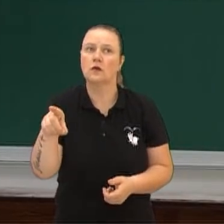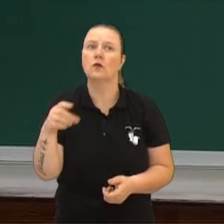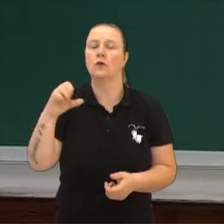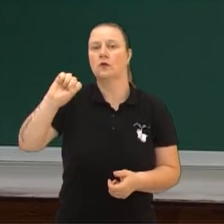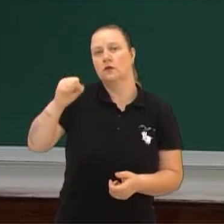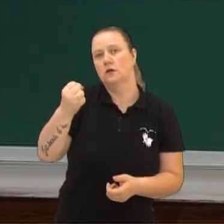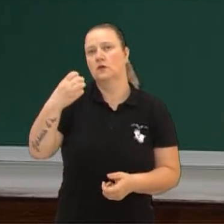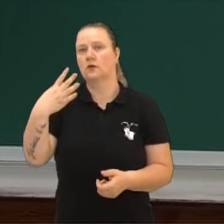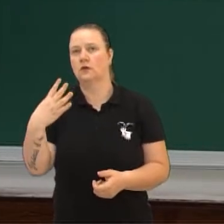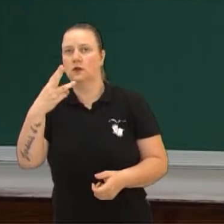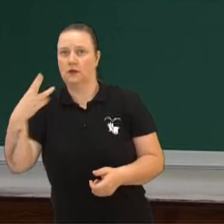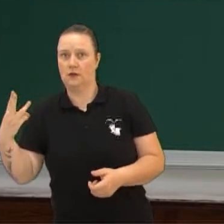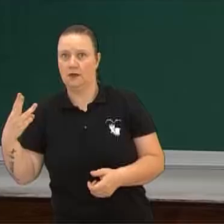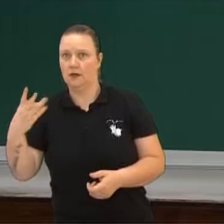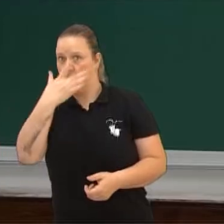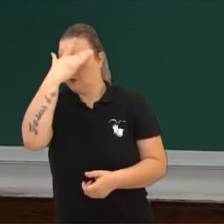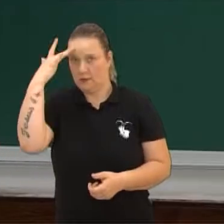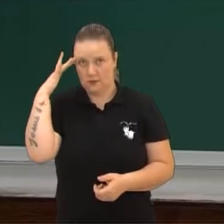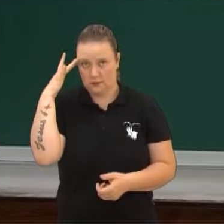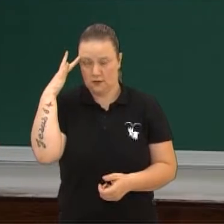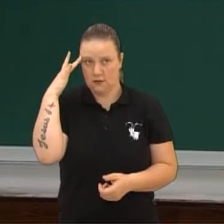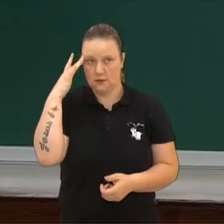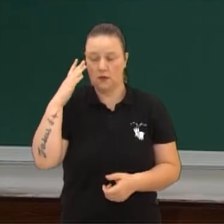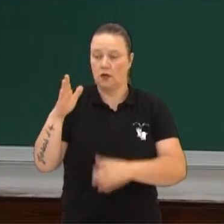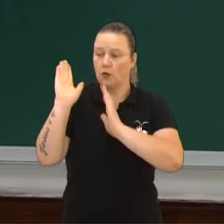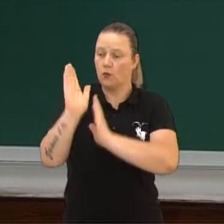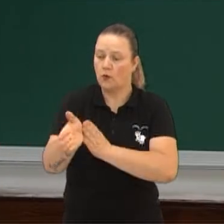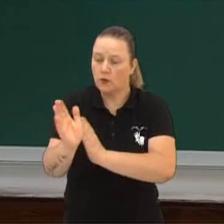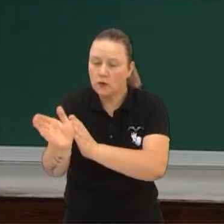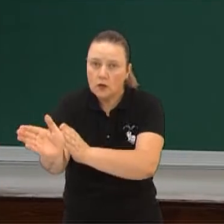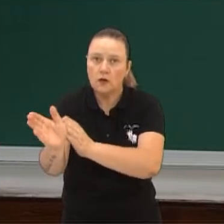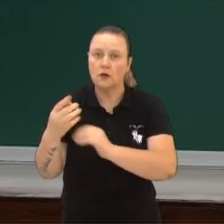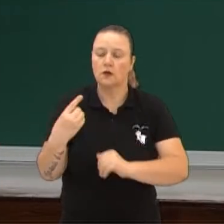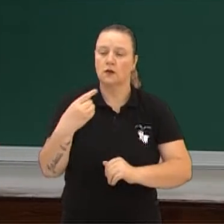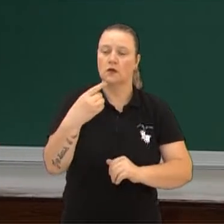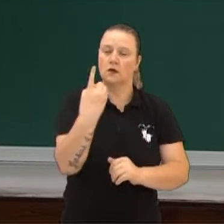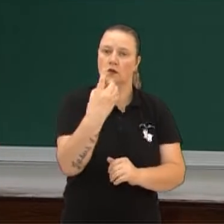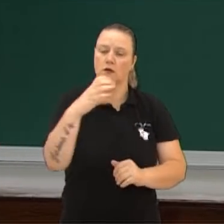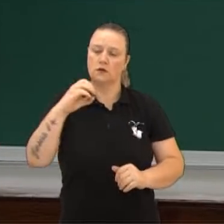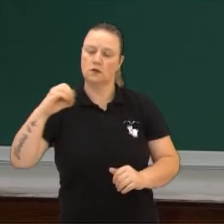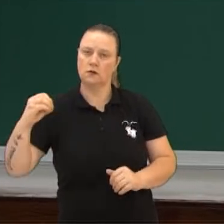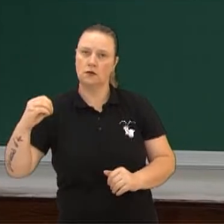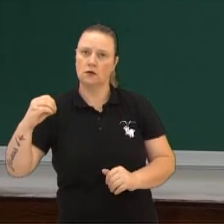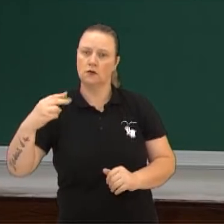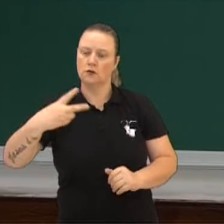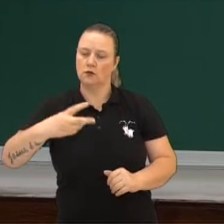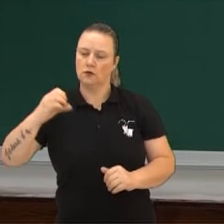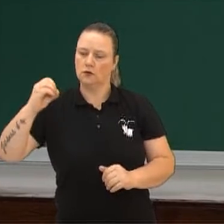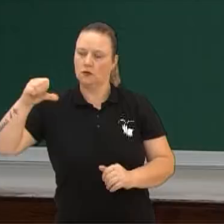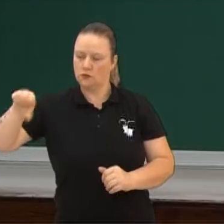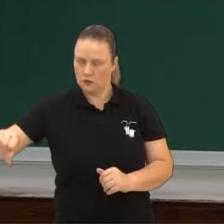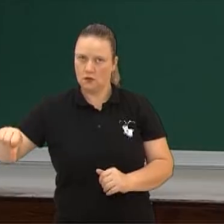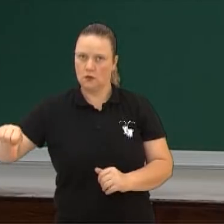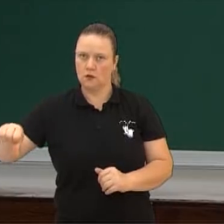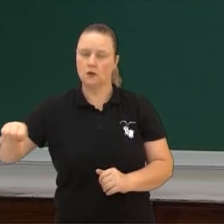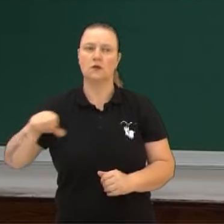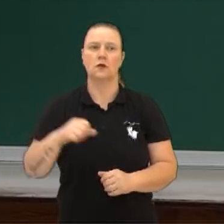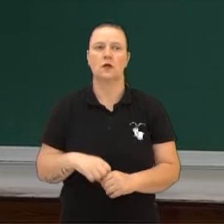143.843 habitantes, e na Fazenda Rio Grande, 100.209 habitantes, São José dos